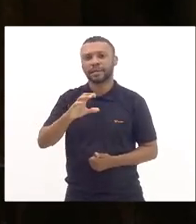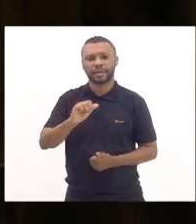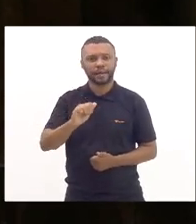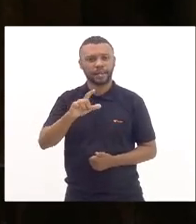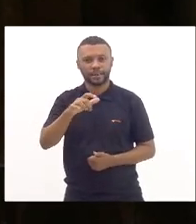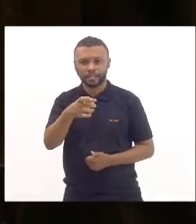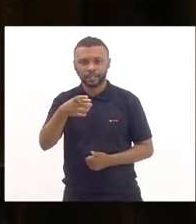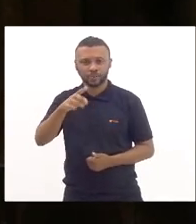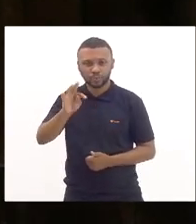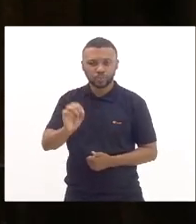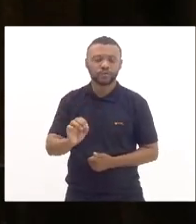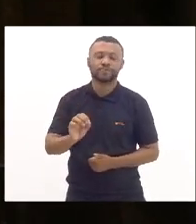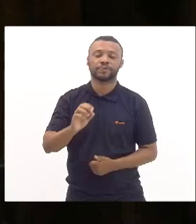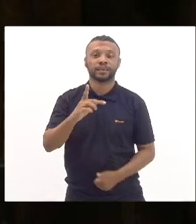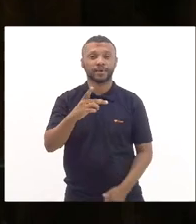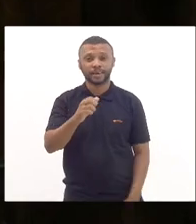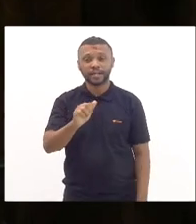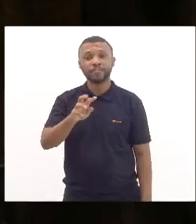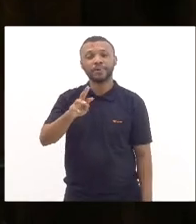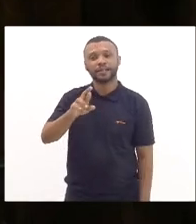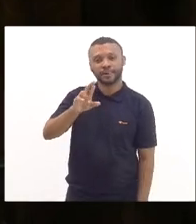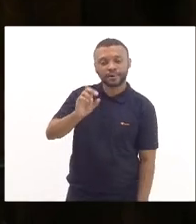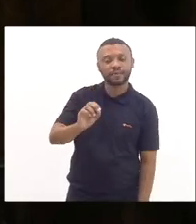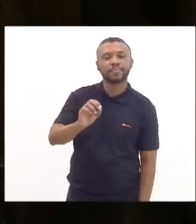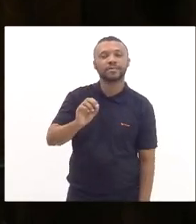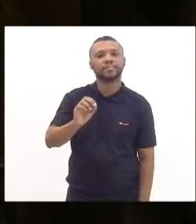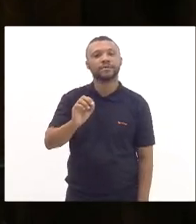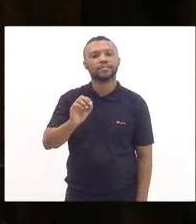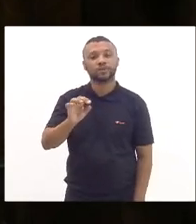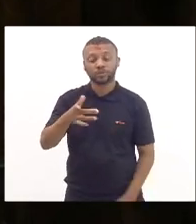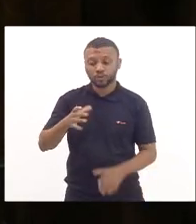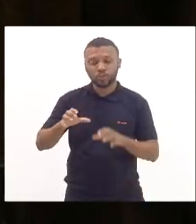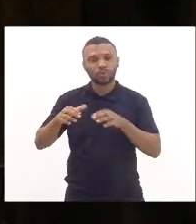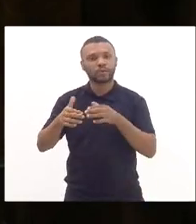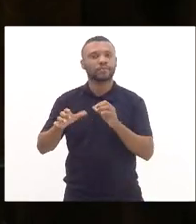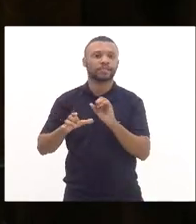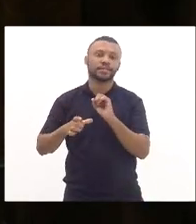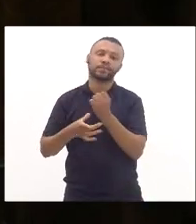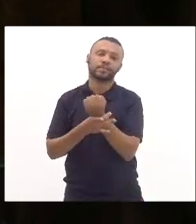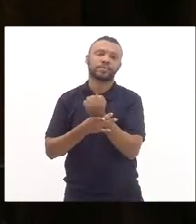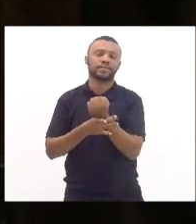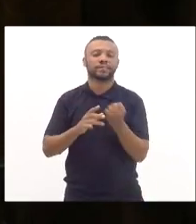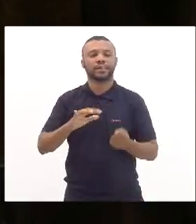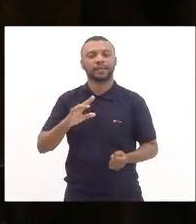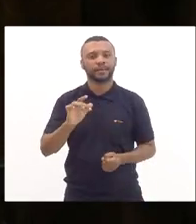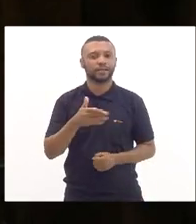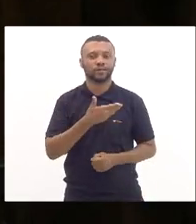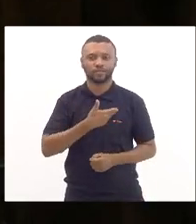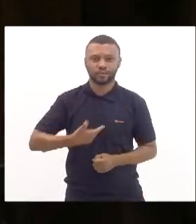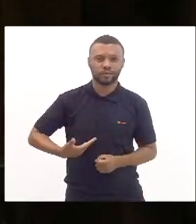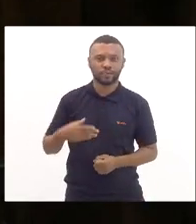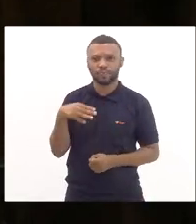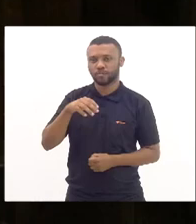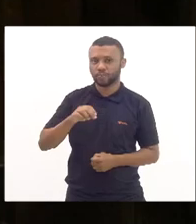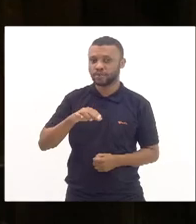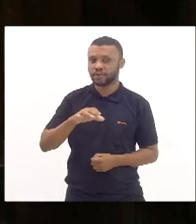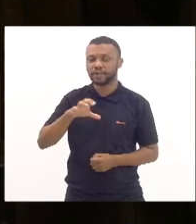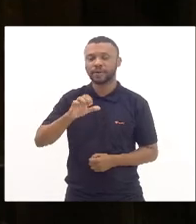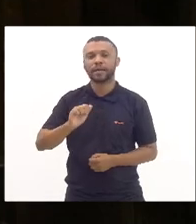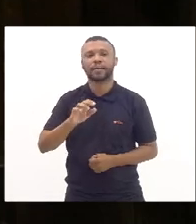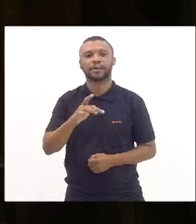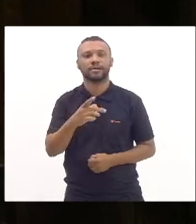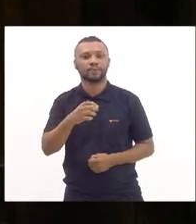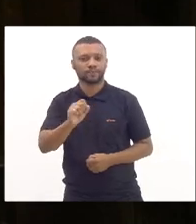Patrícia Freitas Salvador, do Conselho de Segurança da Ilha do Governador, Mônica Campos da Rocha,